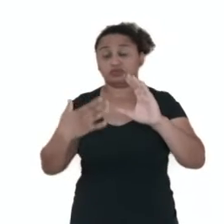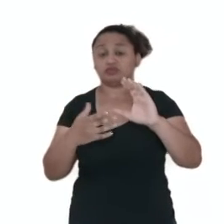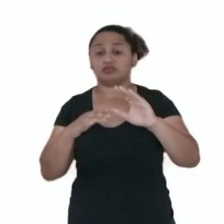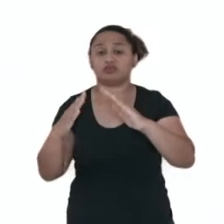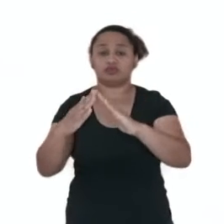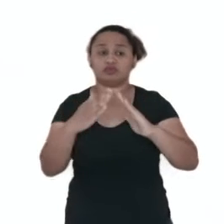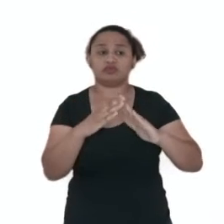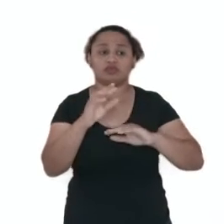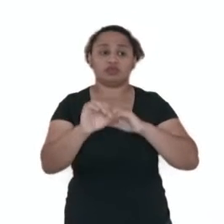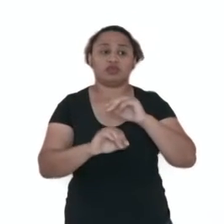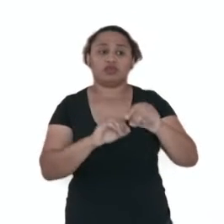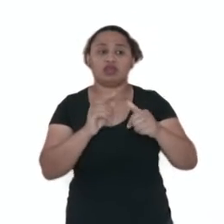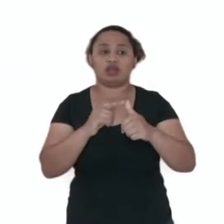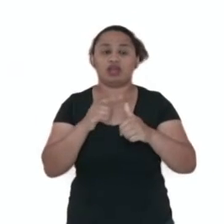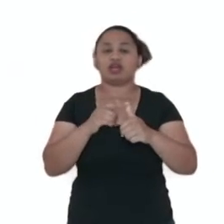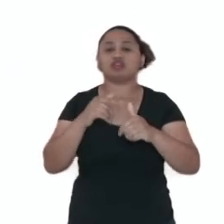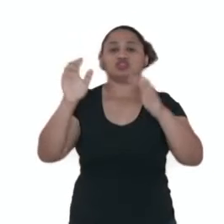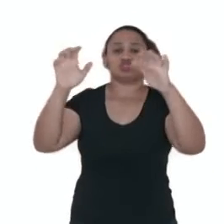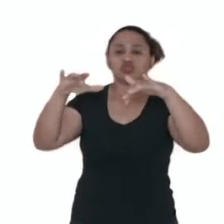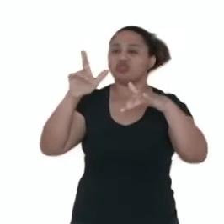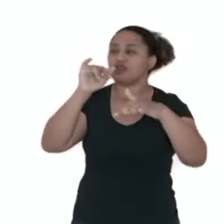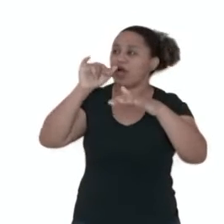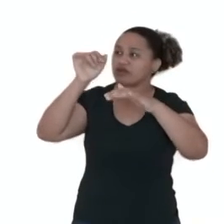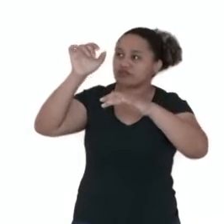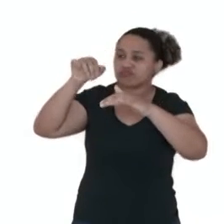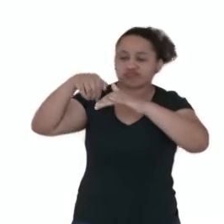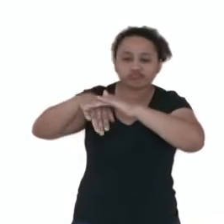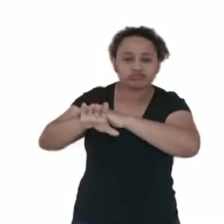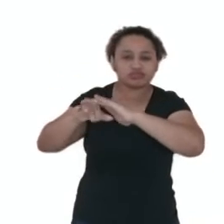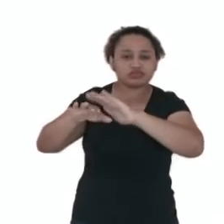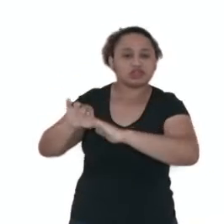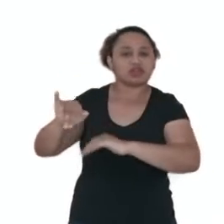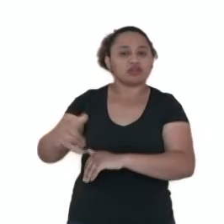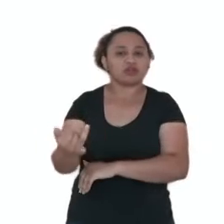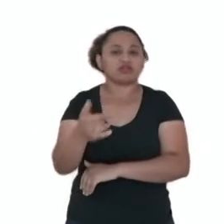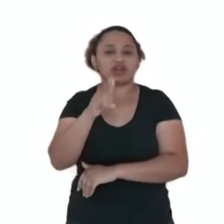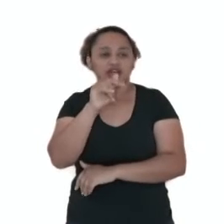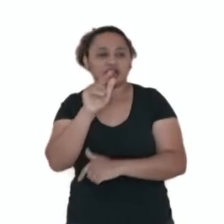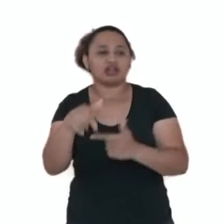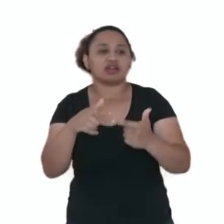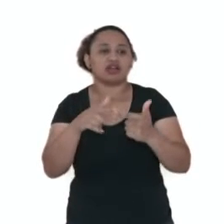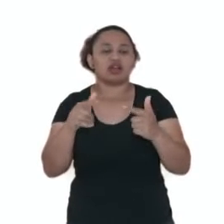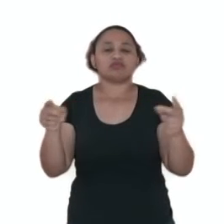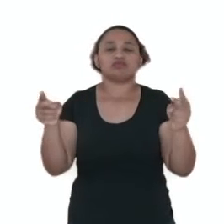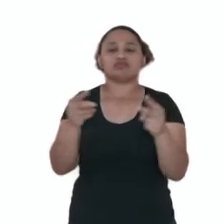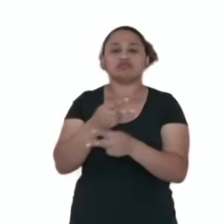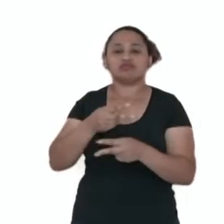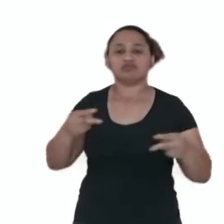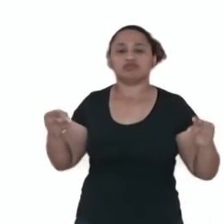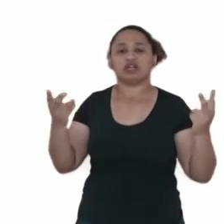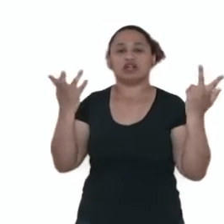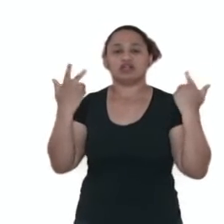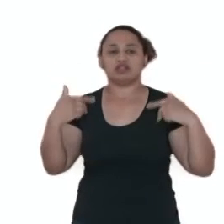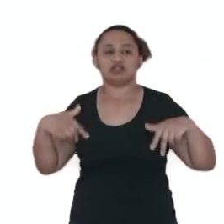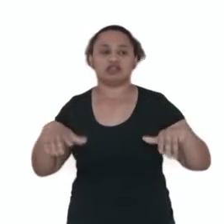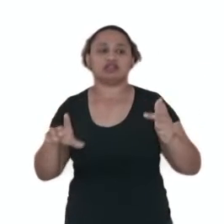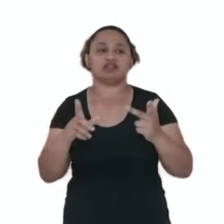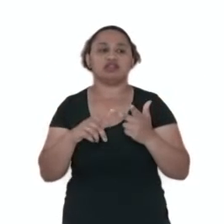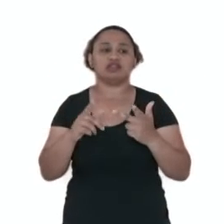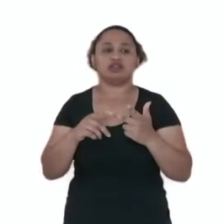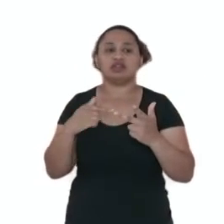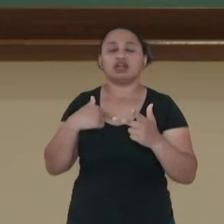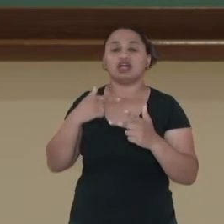exemplo, recolhimento da água da chuva para tentar reaproveitar essa água, ventilação natural, aquecimento